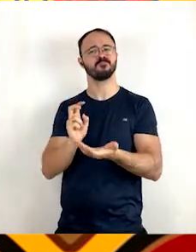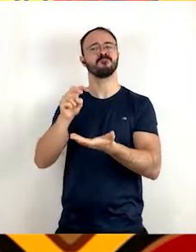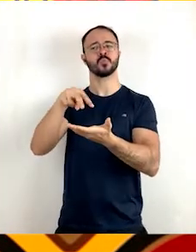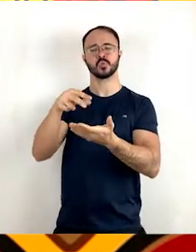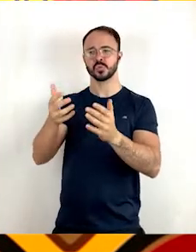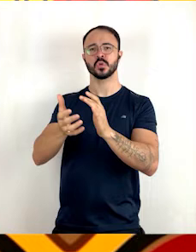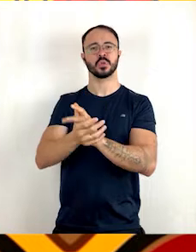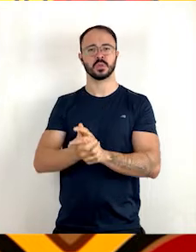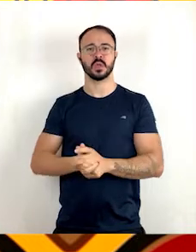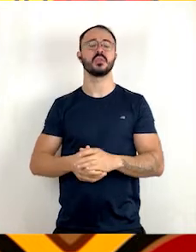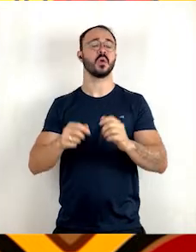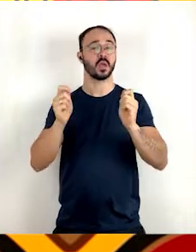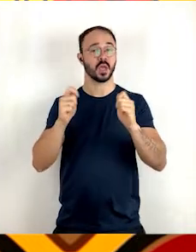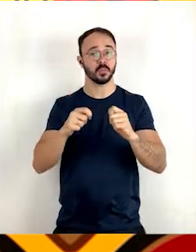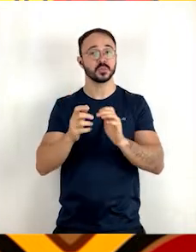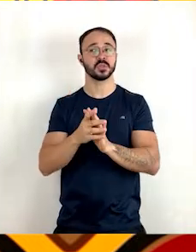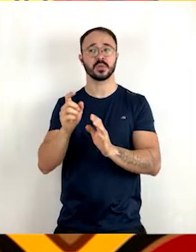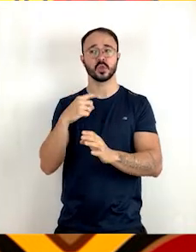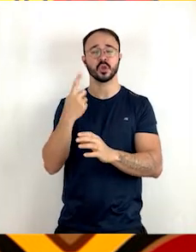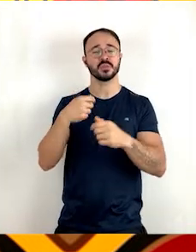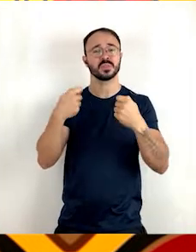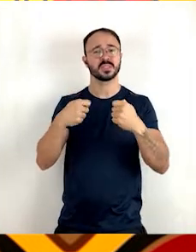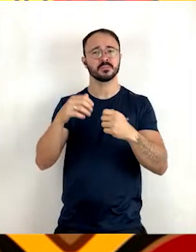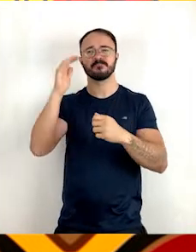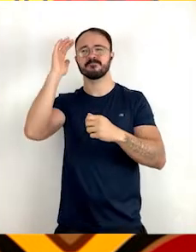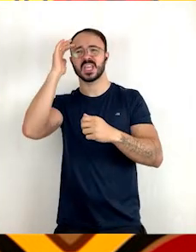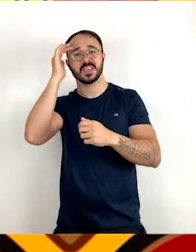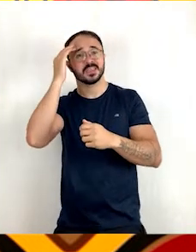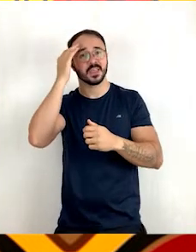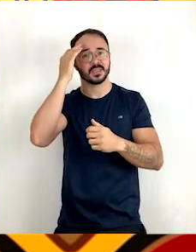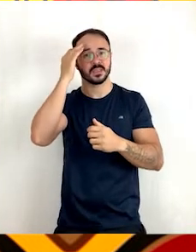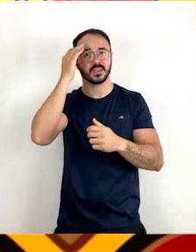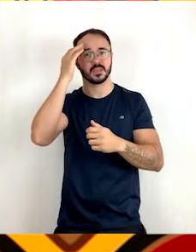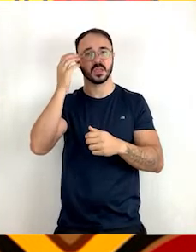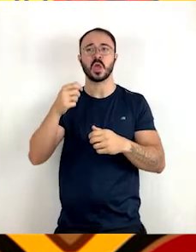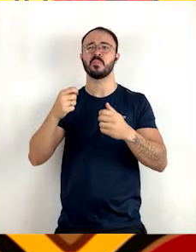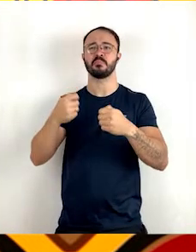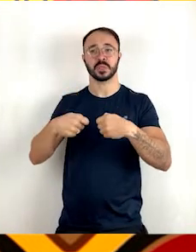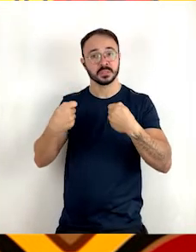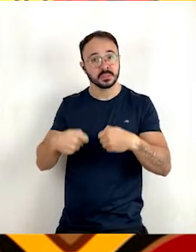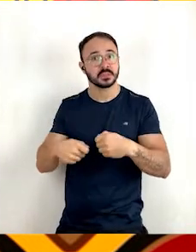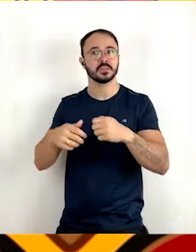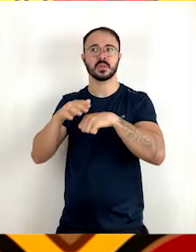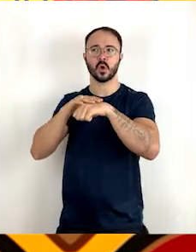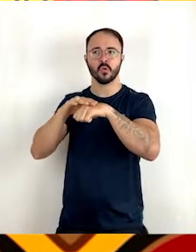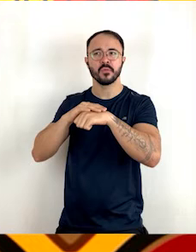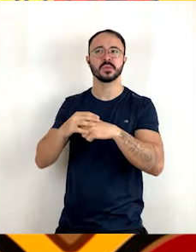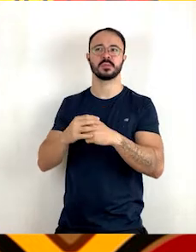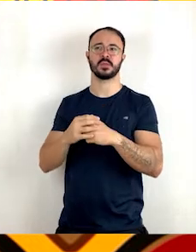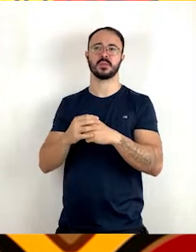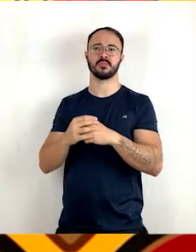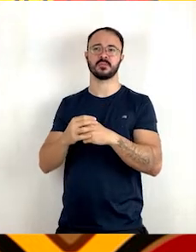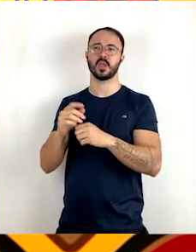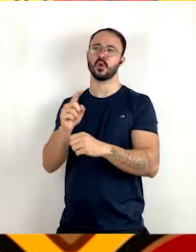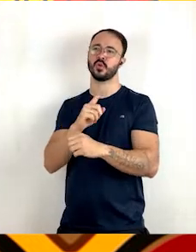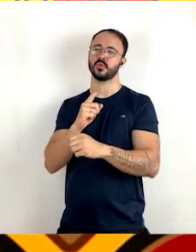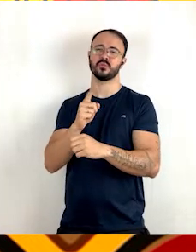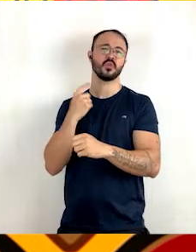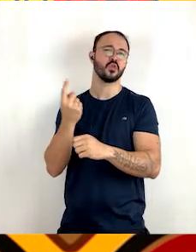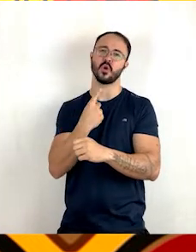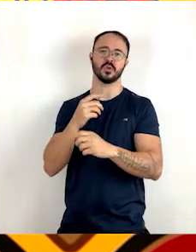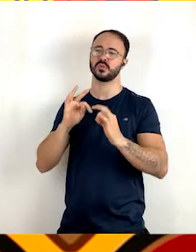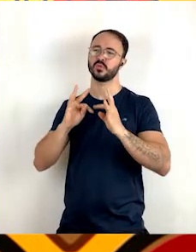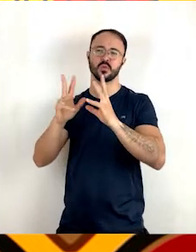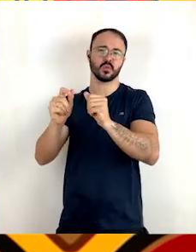nossos discursos né então é uma possibilidade que nós precisamos compreender como uma necessidade de cada um de nós não